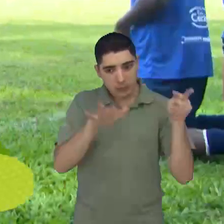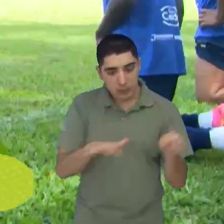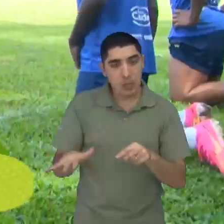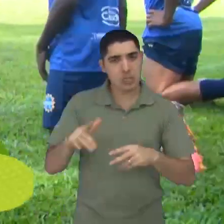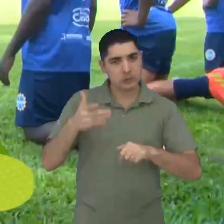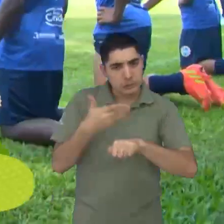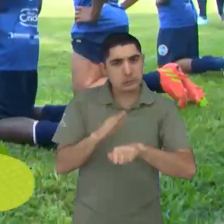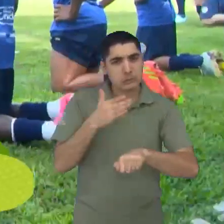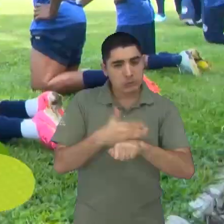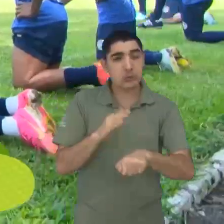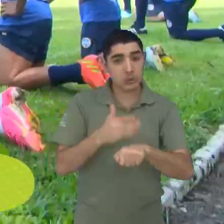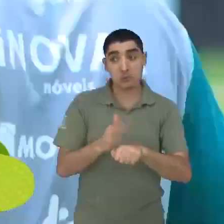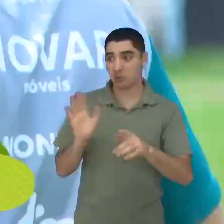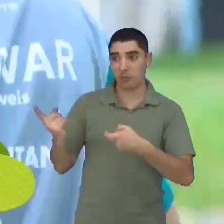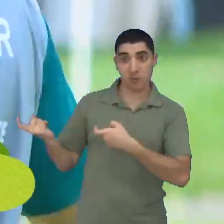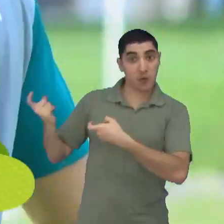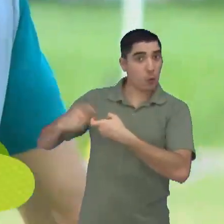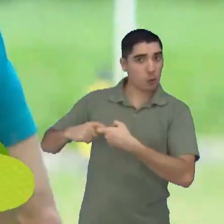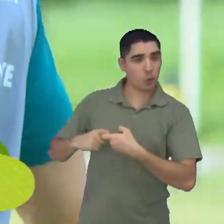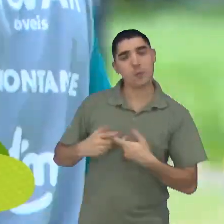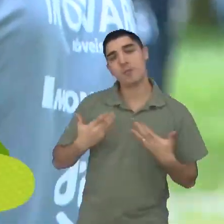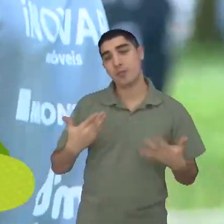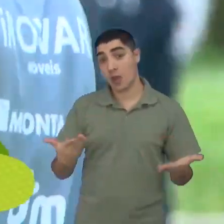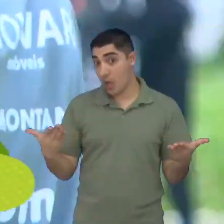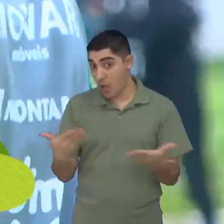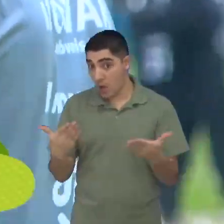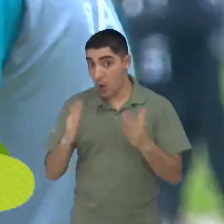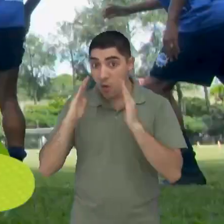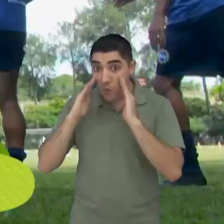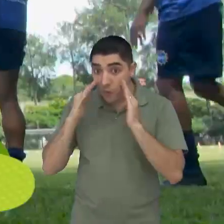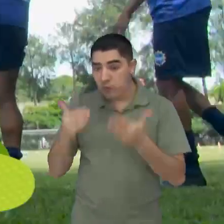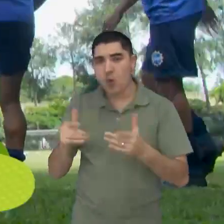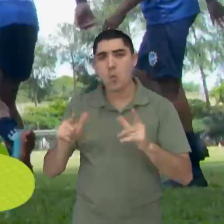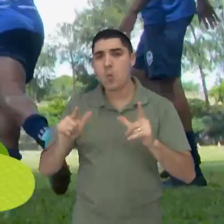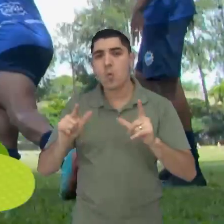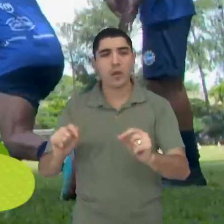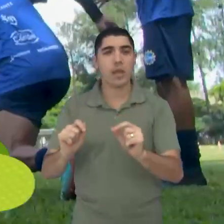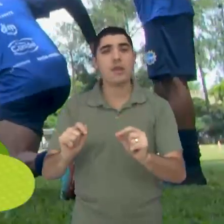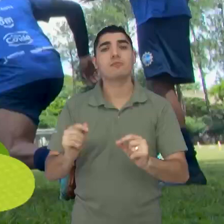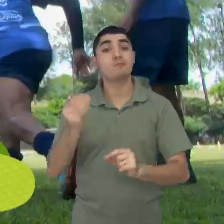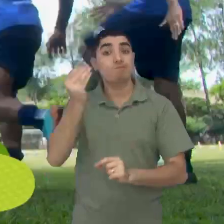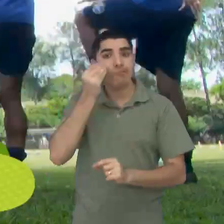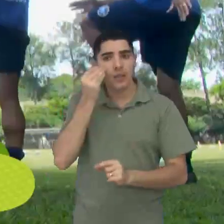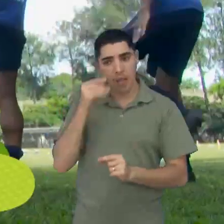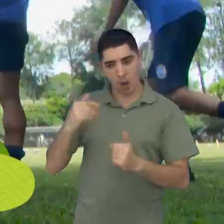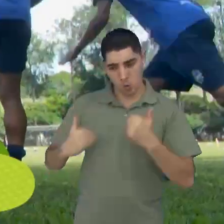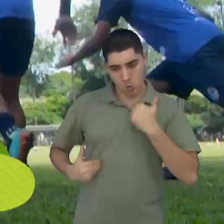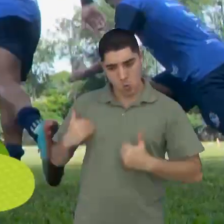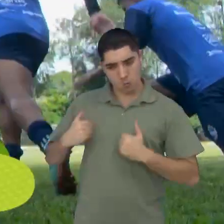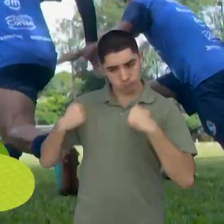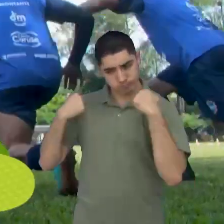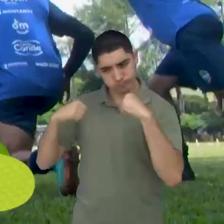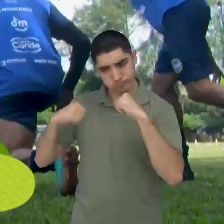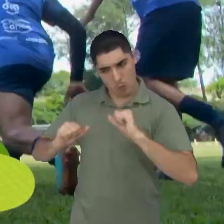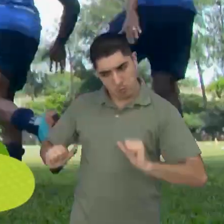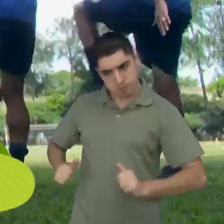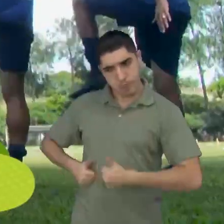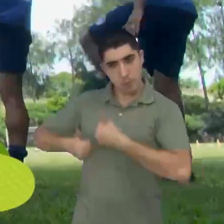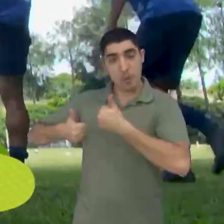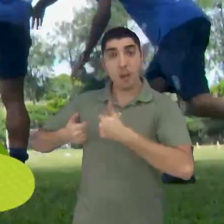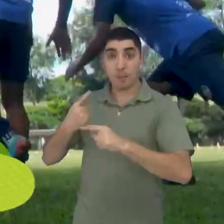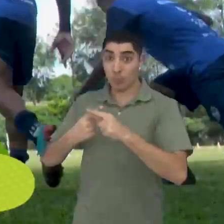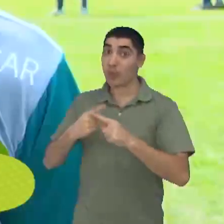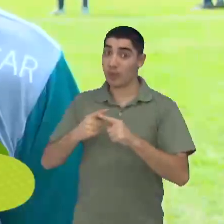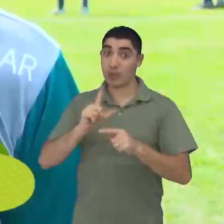desde o retorno dos atletas. E o foco nesse primeiro momento é aprimorar o preparo físico para aguentar a rotina